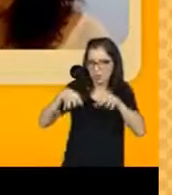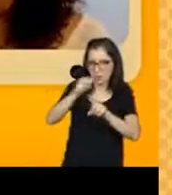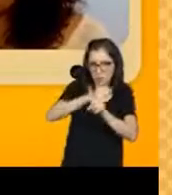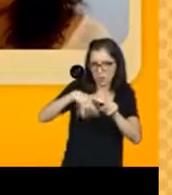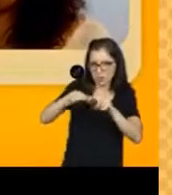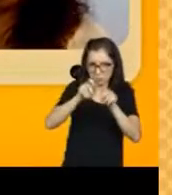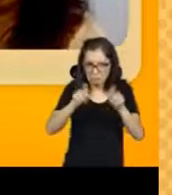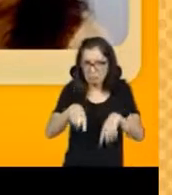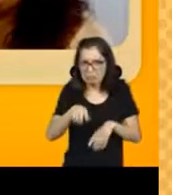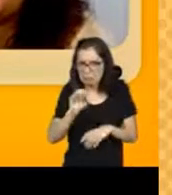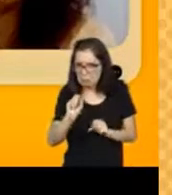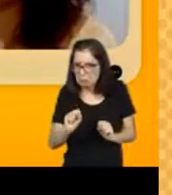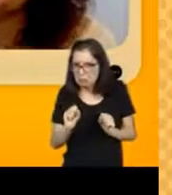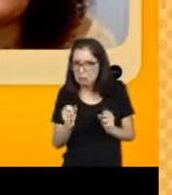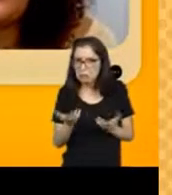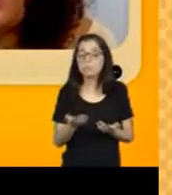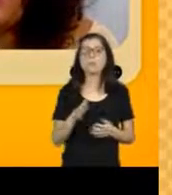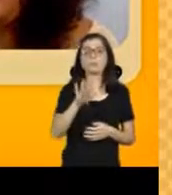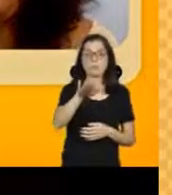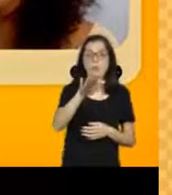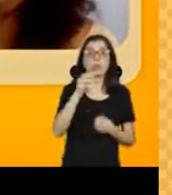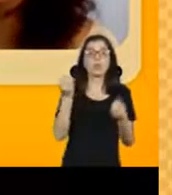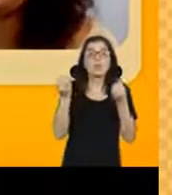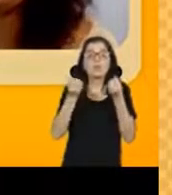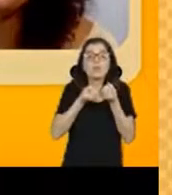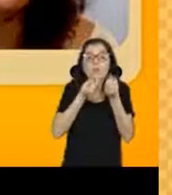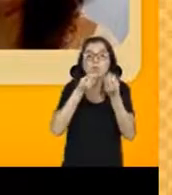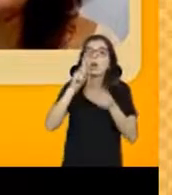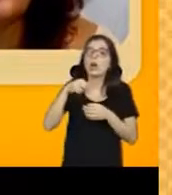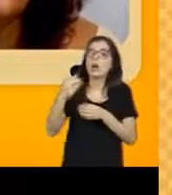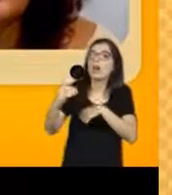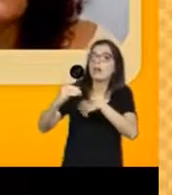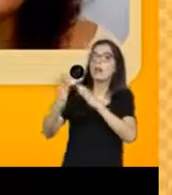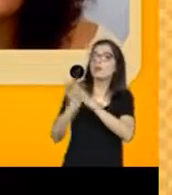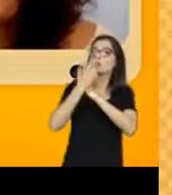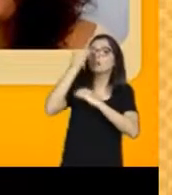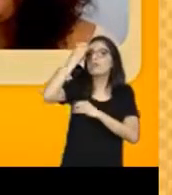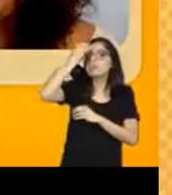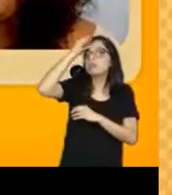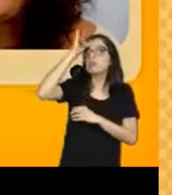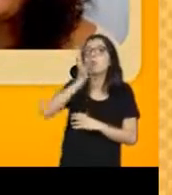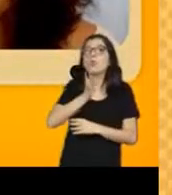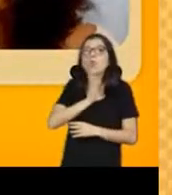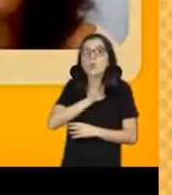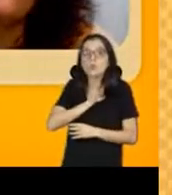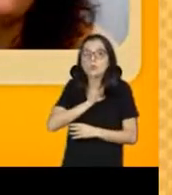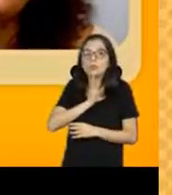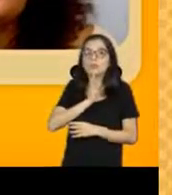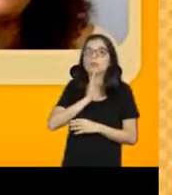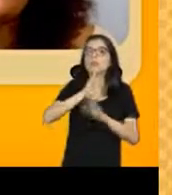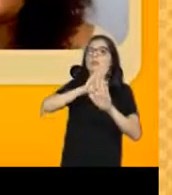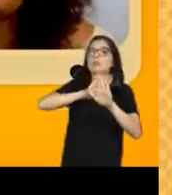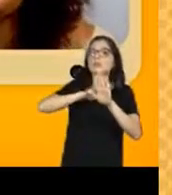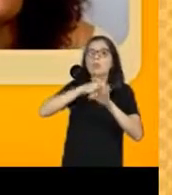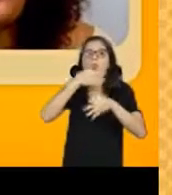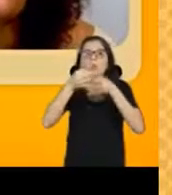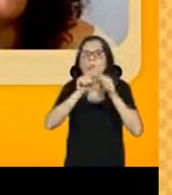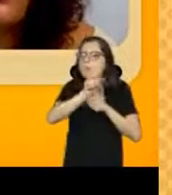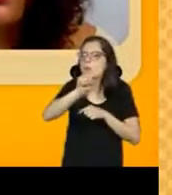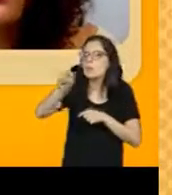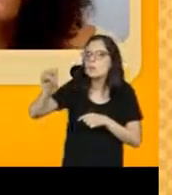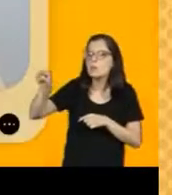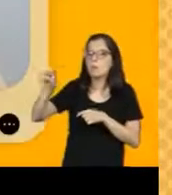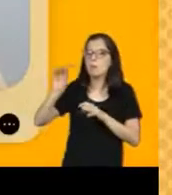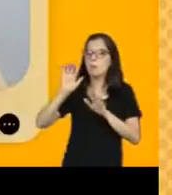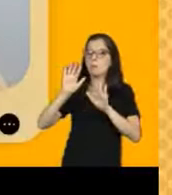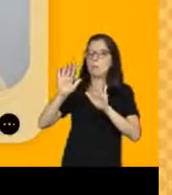As informações, elas geram conhecimento e elas ajudam a gente a construir as nossas percepções e as nossas opiniões sobre